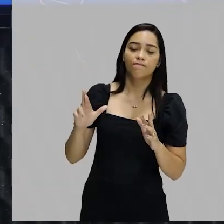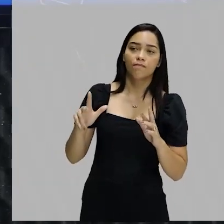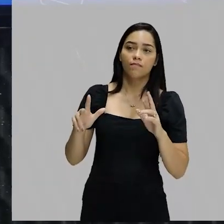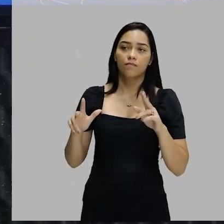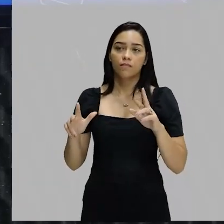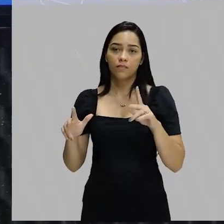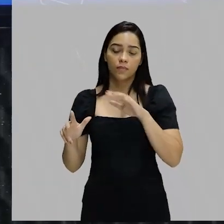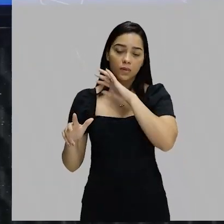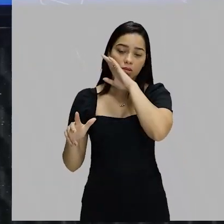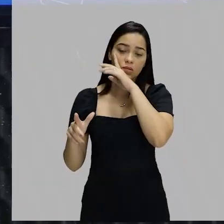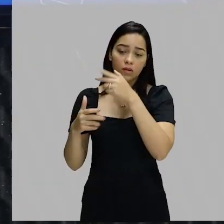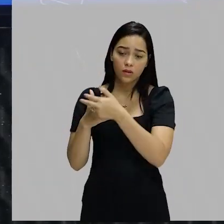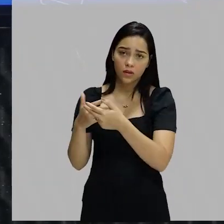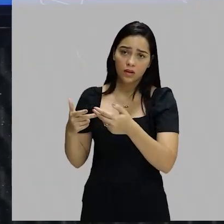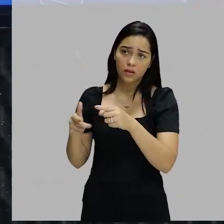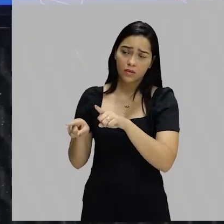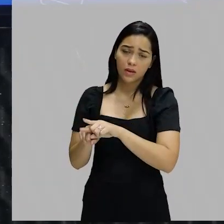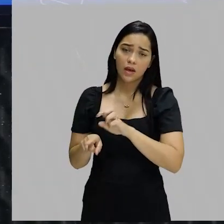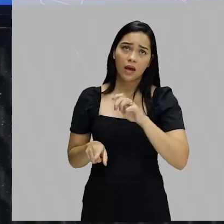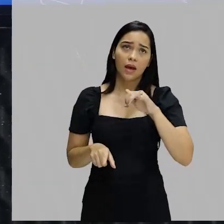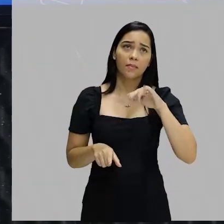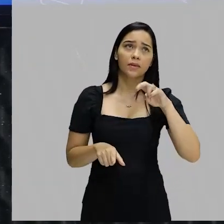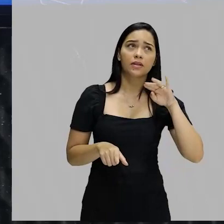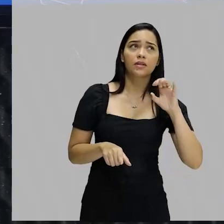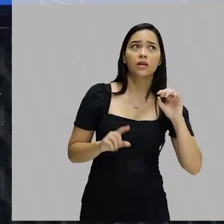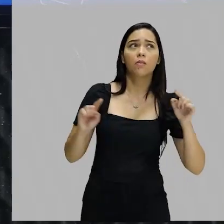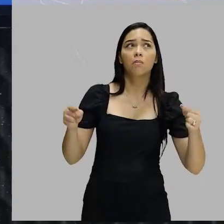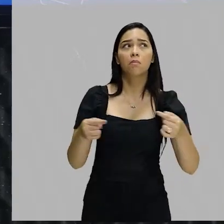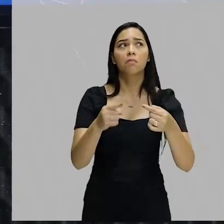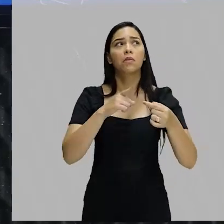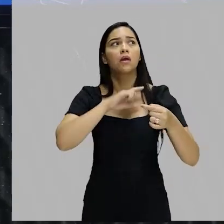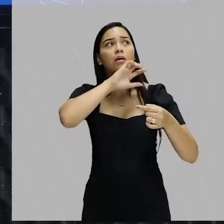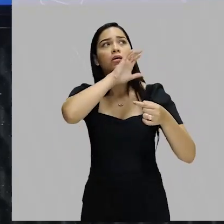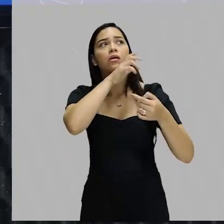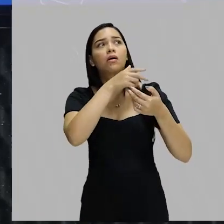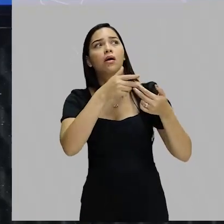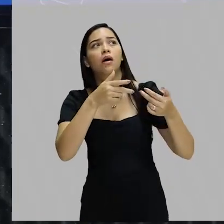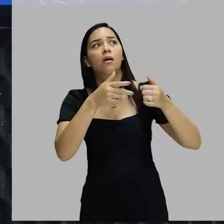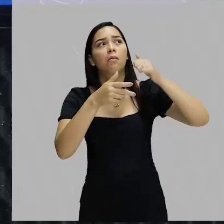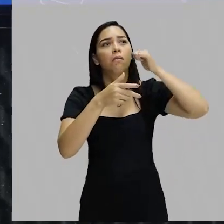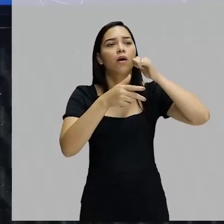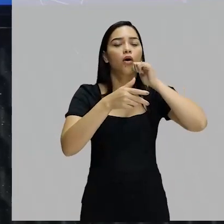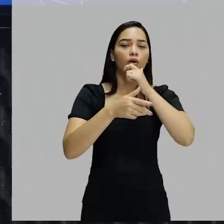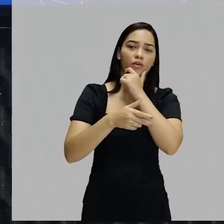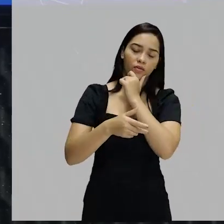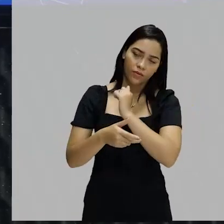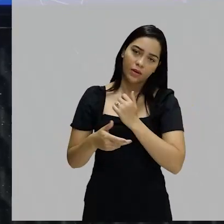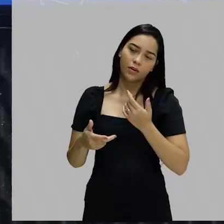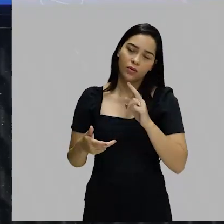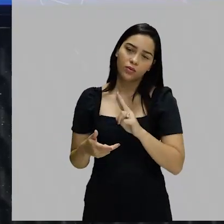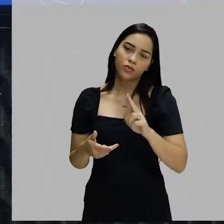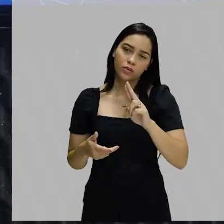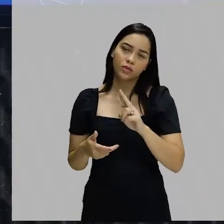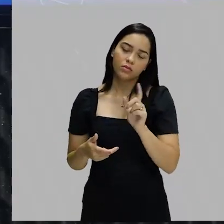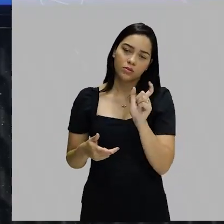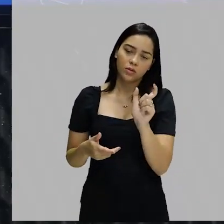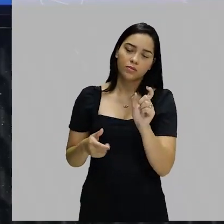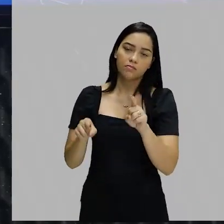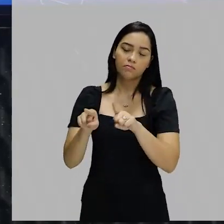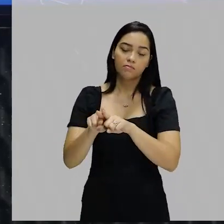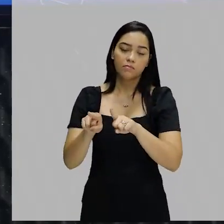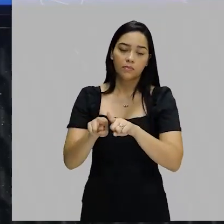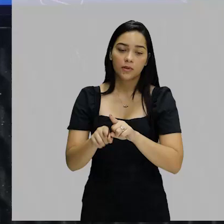os animais. Falou em epiceno, vocês já vão estar relacionando a animal, né? Macho ou fêmea, utilizam esses nomes